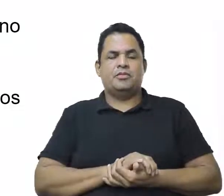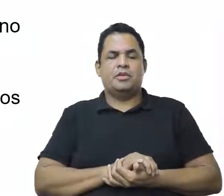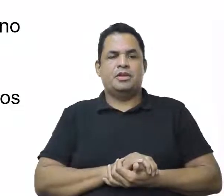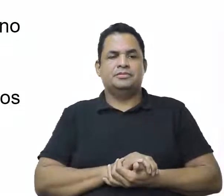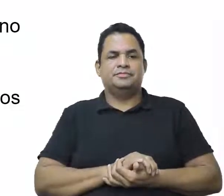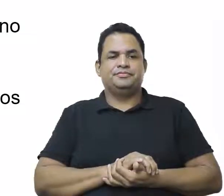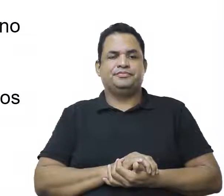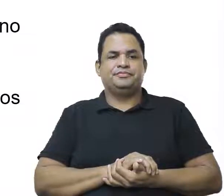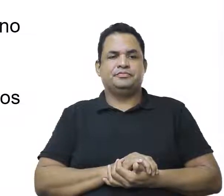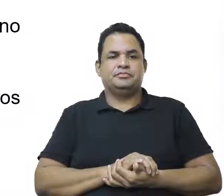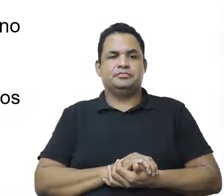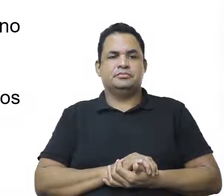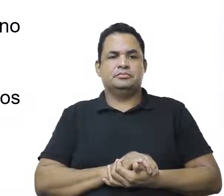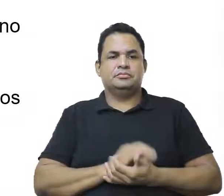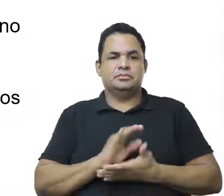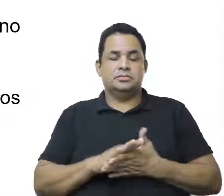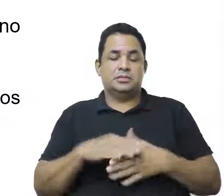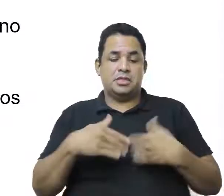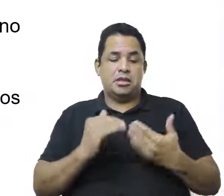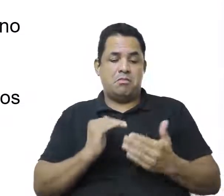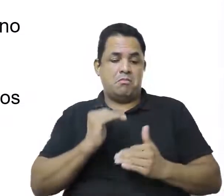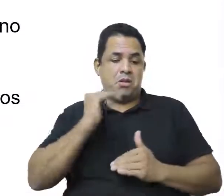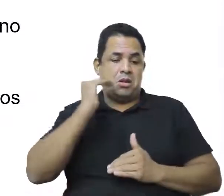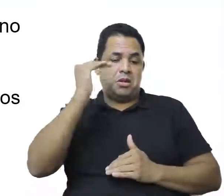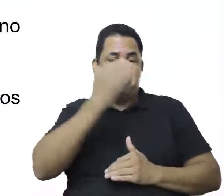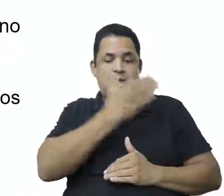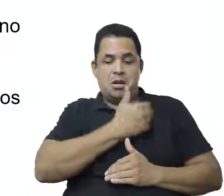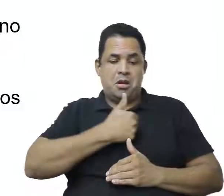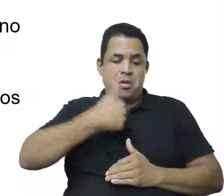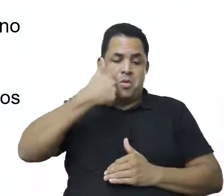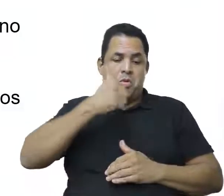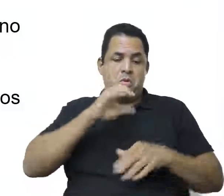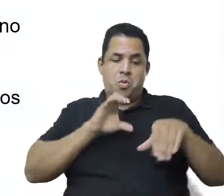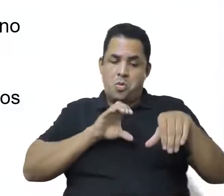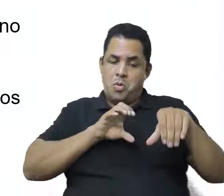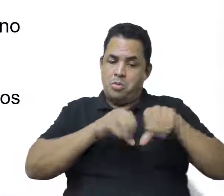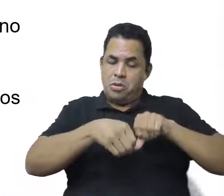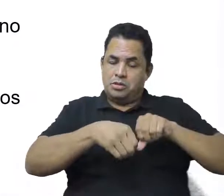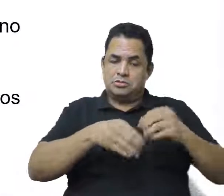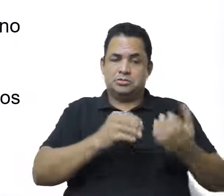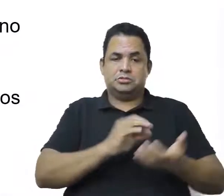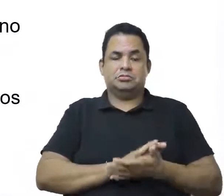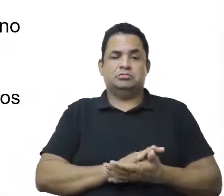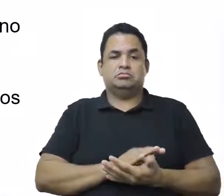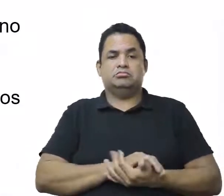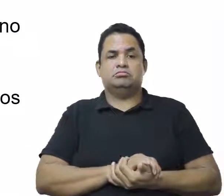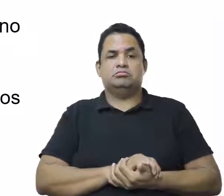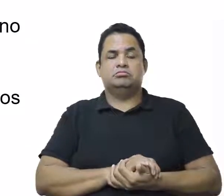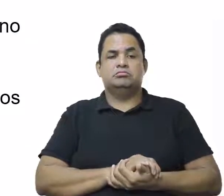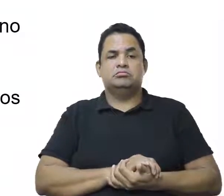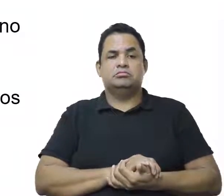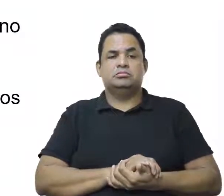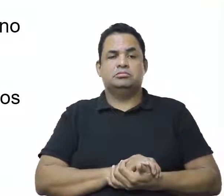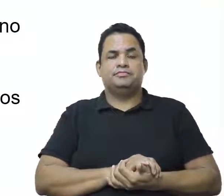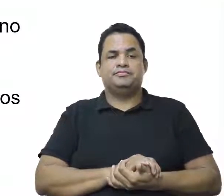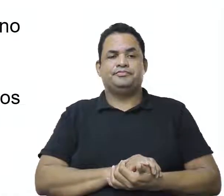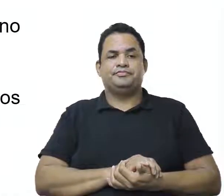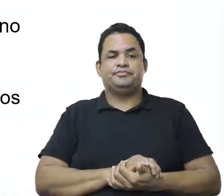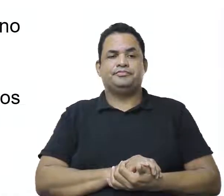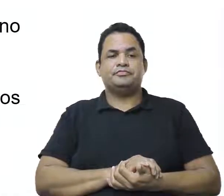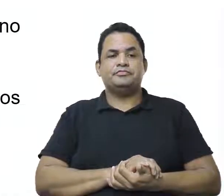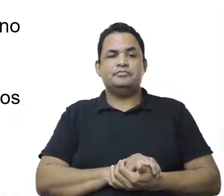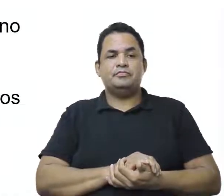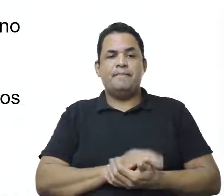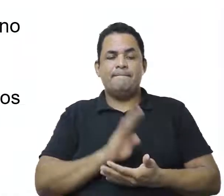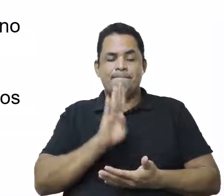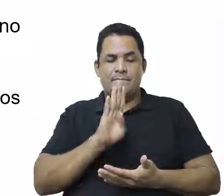é uma alta qualificação, né? Os trabalhadores estão sendo cobrado muito mais dos trabalhadores isso, tá? Então,